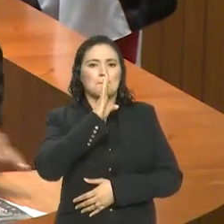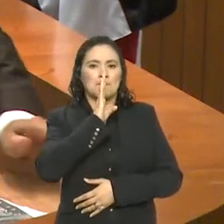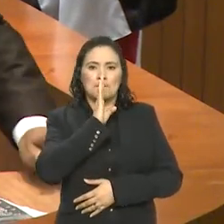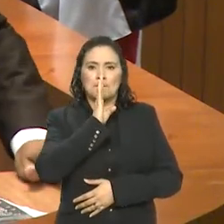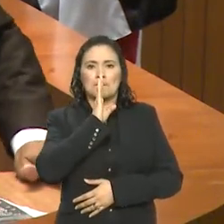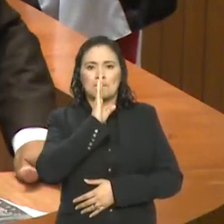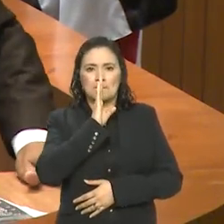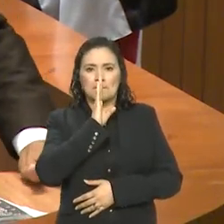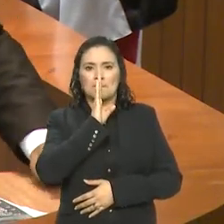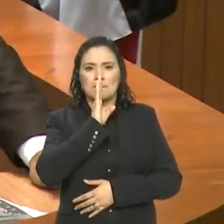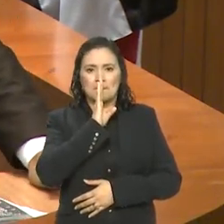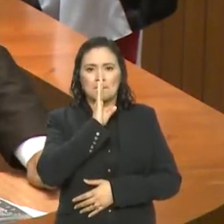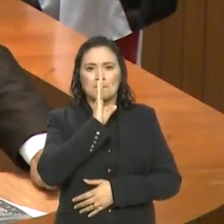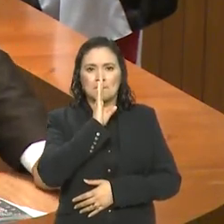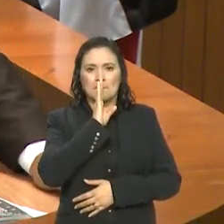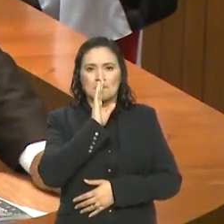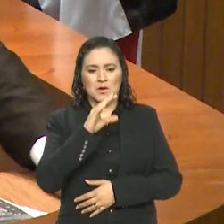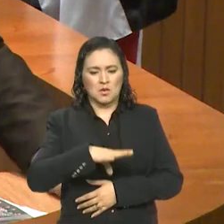covardes.